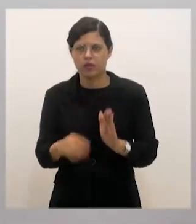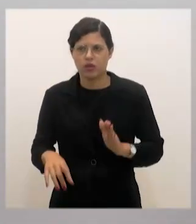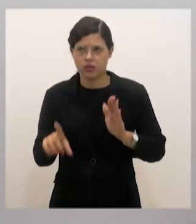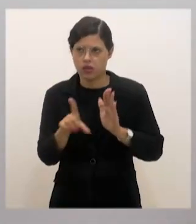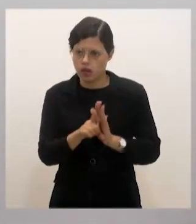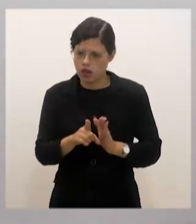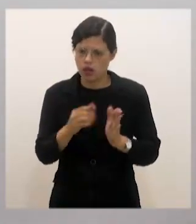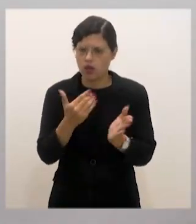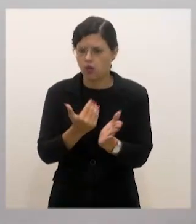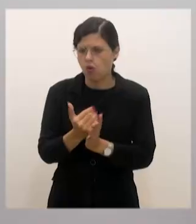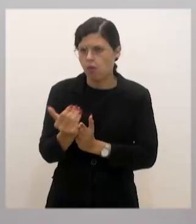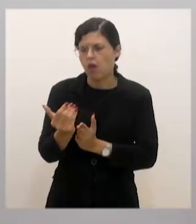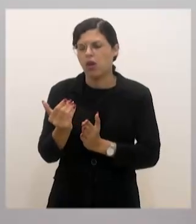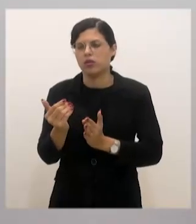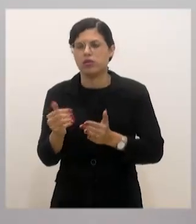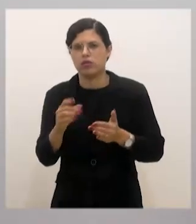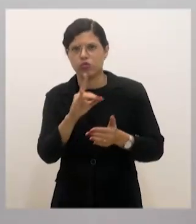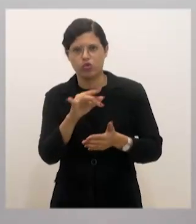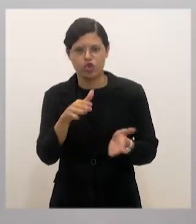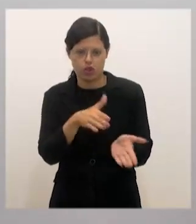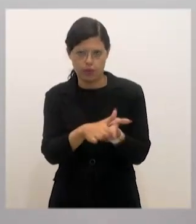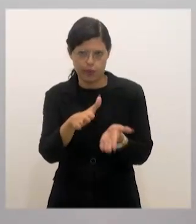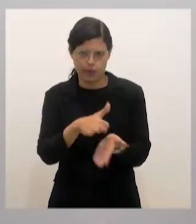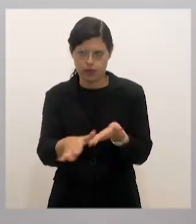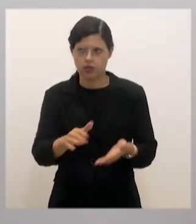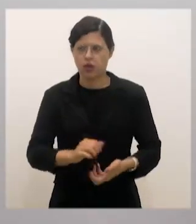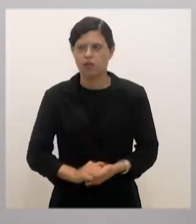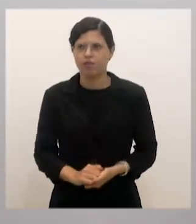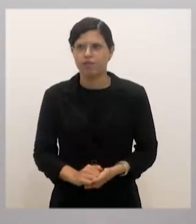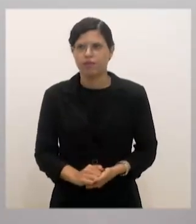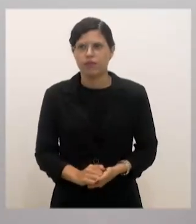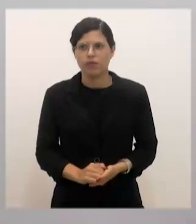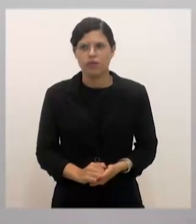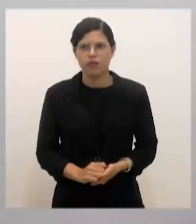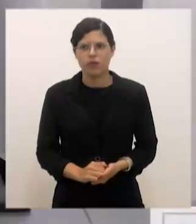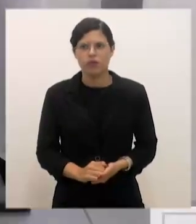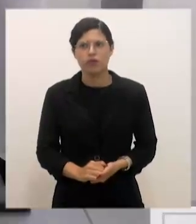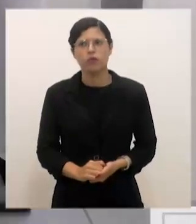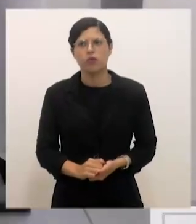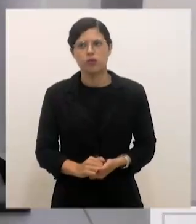data da sua publicação. Perfeito. Então é com emendas.